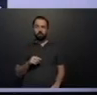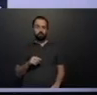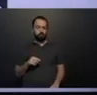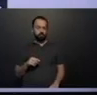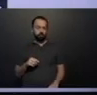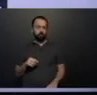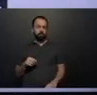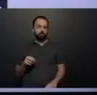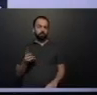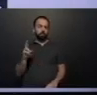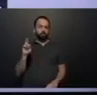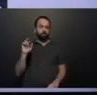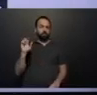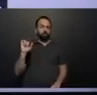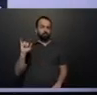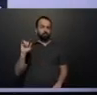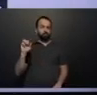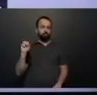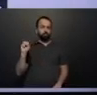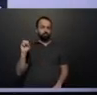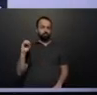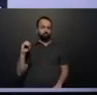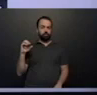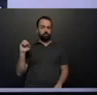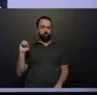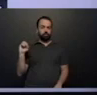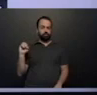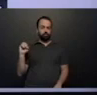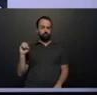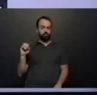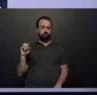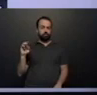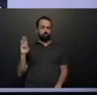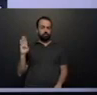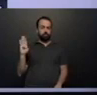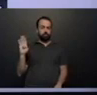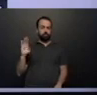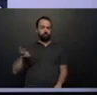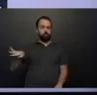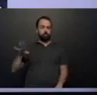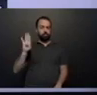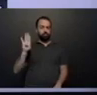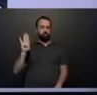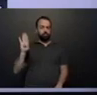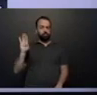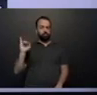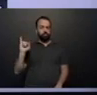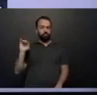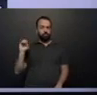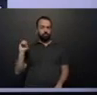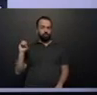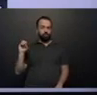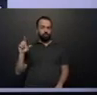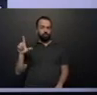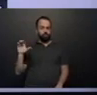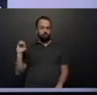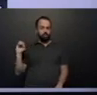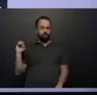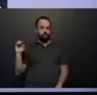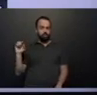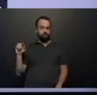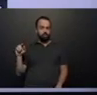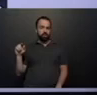risco biológico. O segundo, material inflamável. O terceiro, proibido comer.